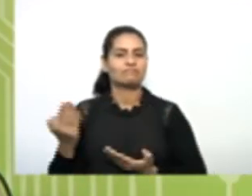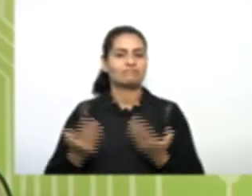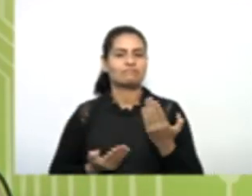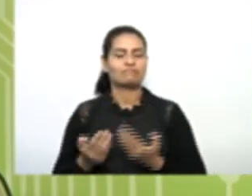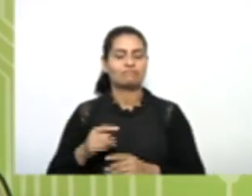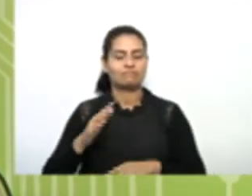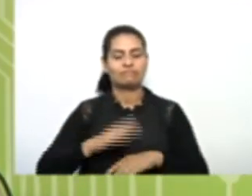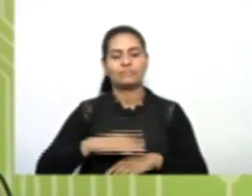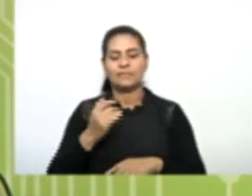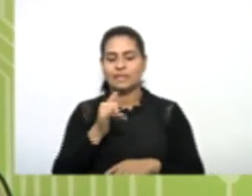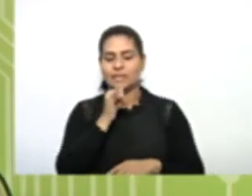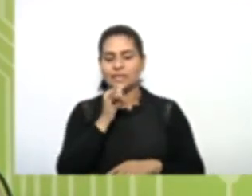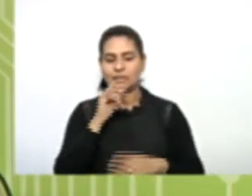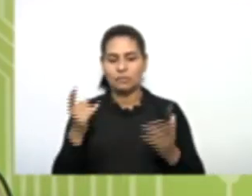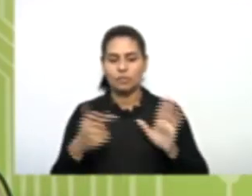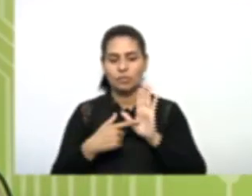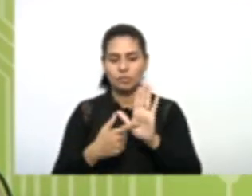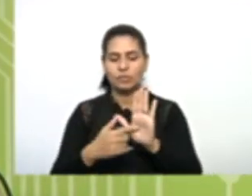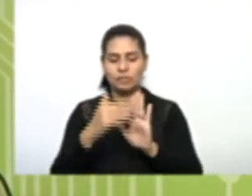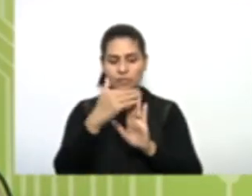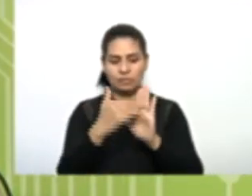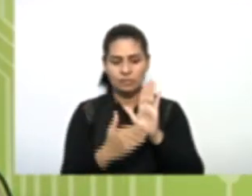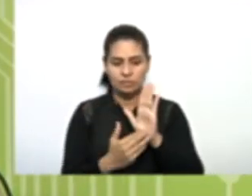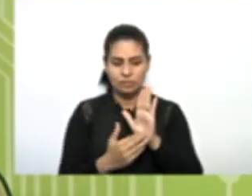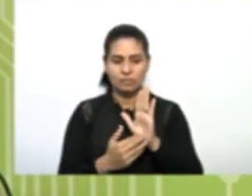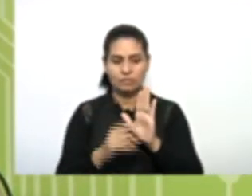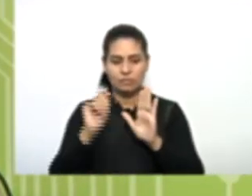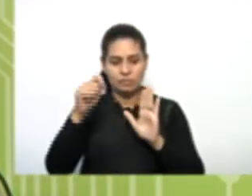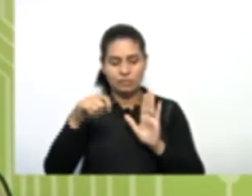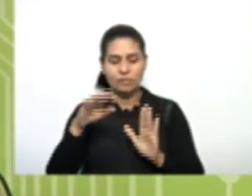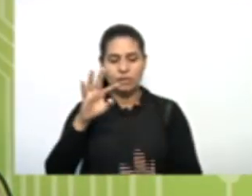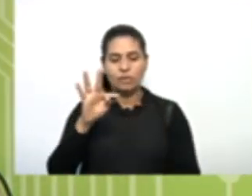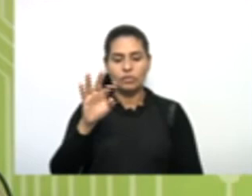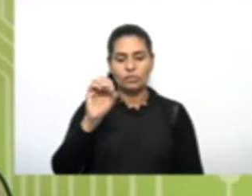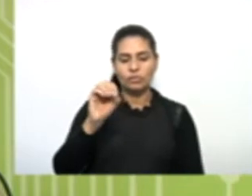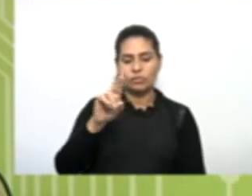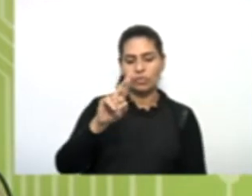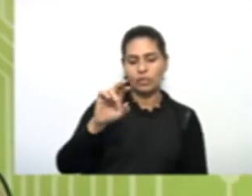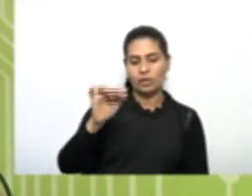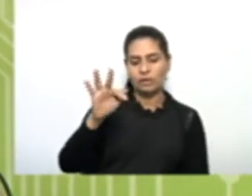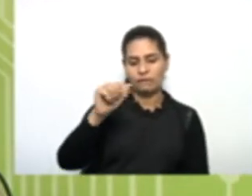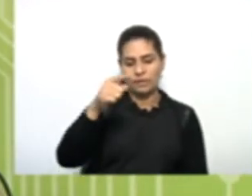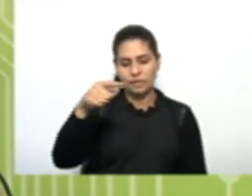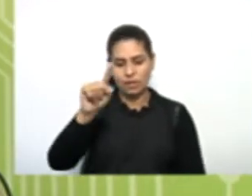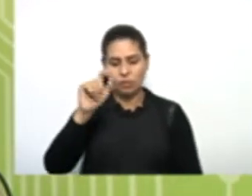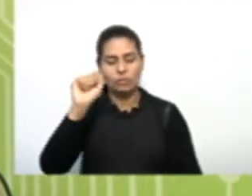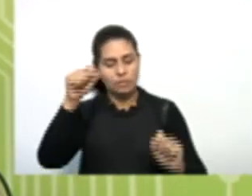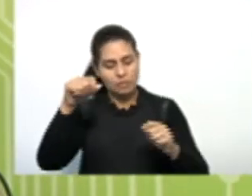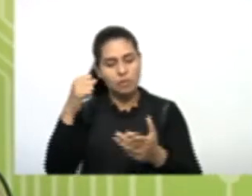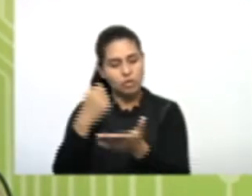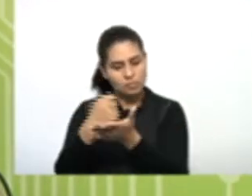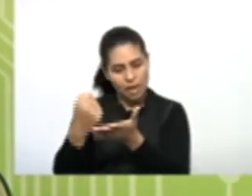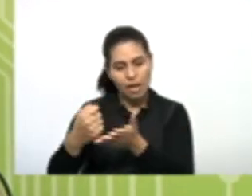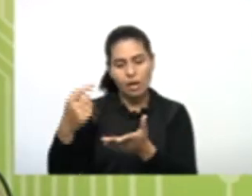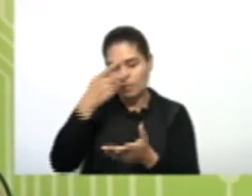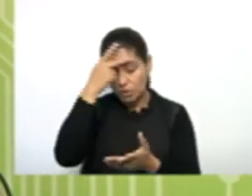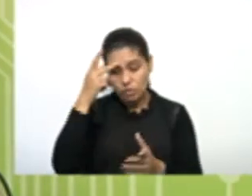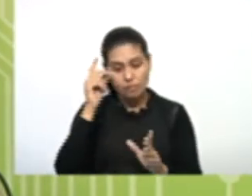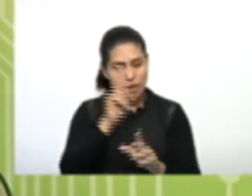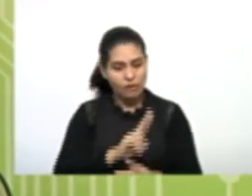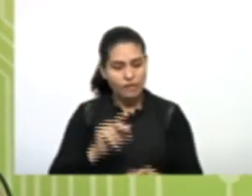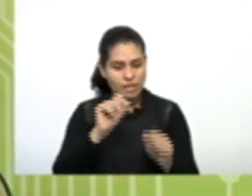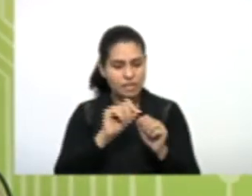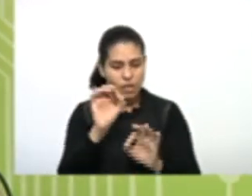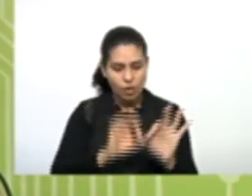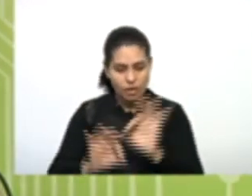nos exemplos que a gente está trabalhando na aula de hoje. Uma torrefação ela pode contratar pessoas para operar as máquinas e a cooperativa pode sim empregar e